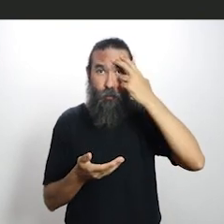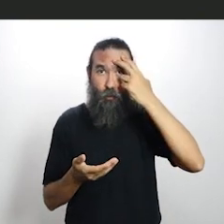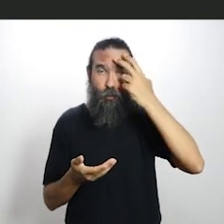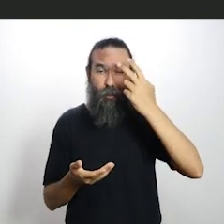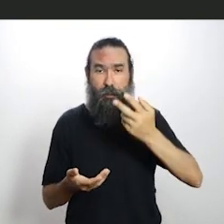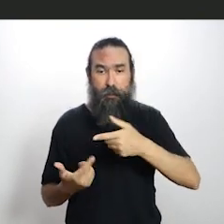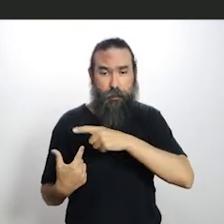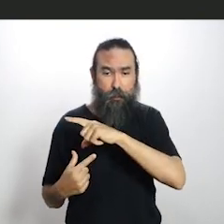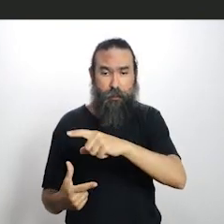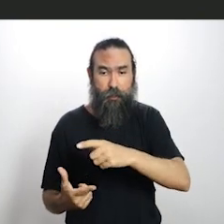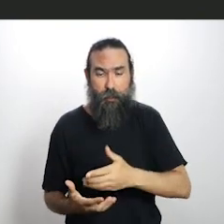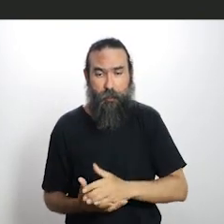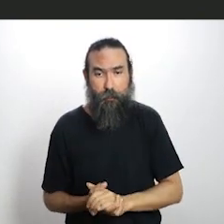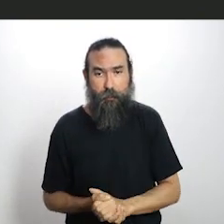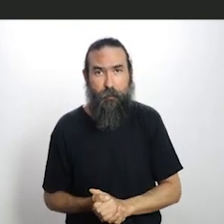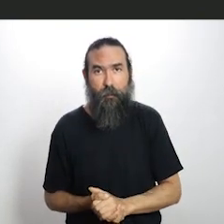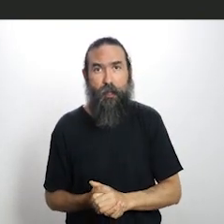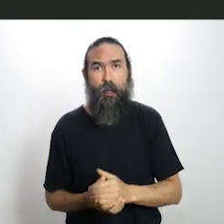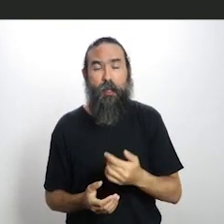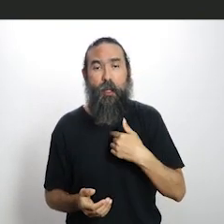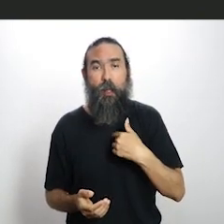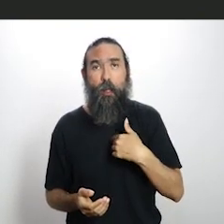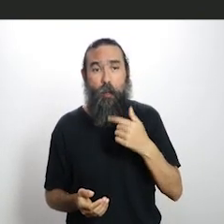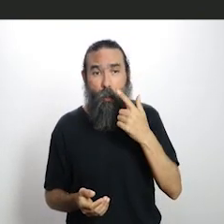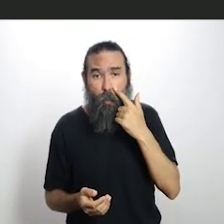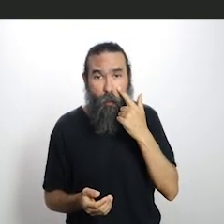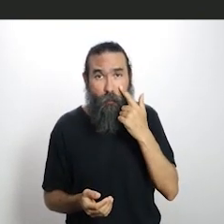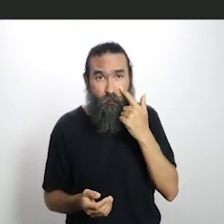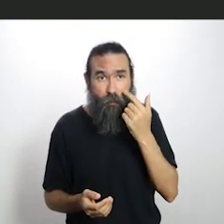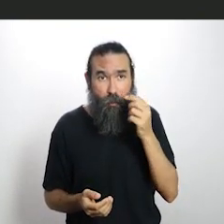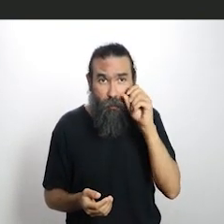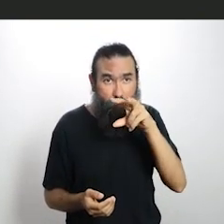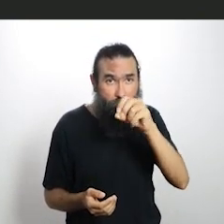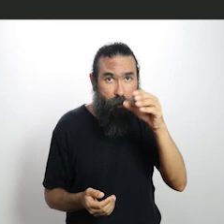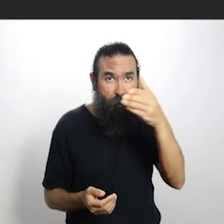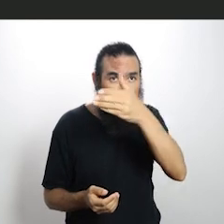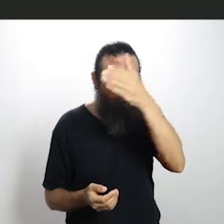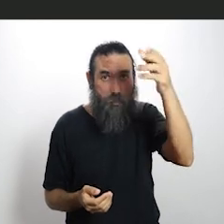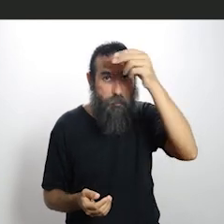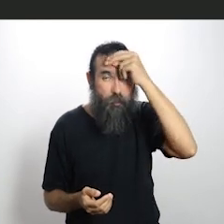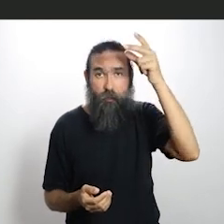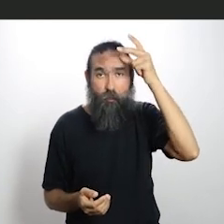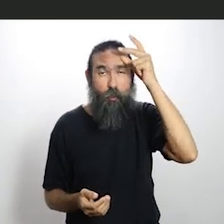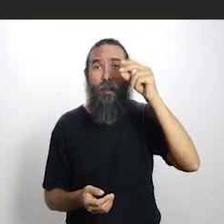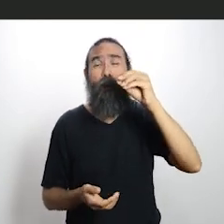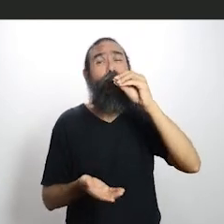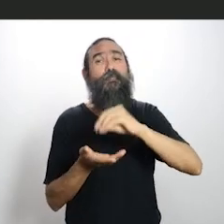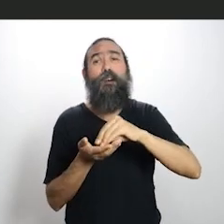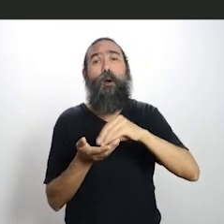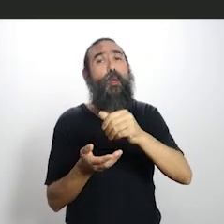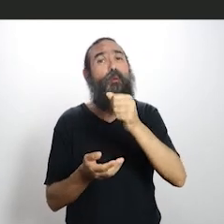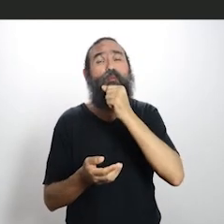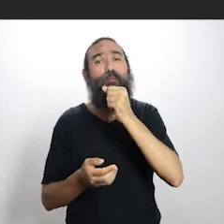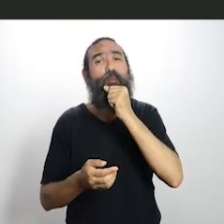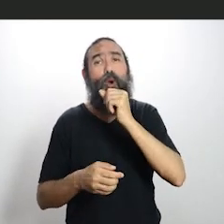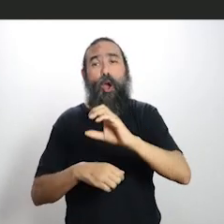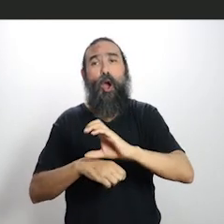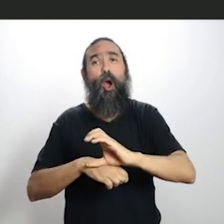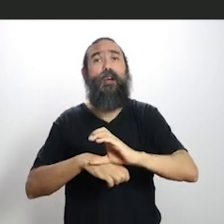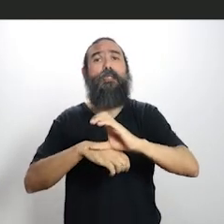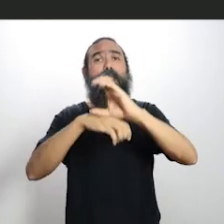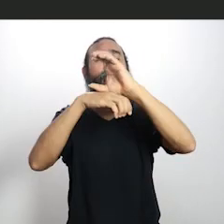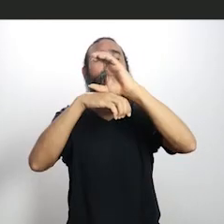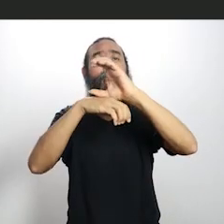está se compreendendo como grande como grande entendedora né de de saber como utilizar esse